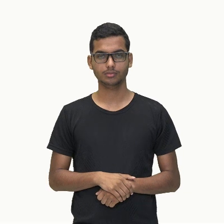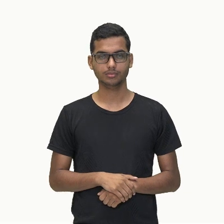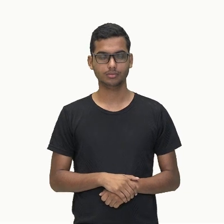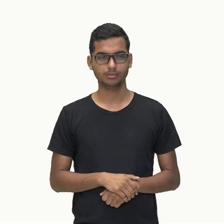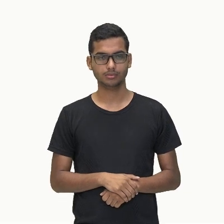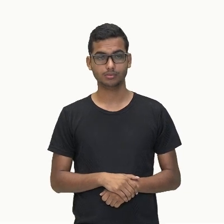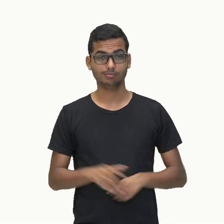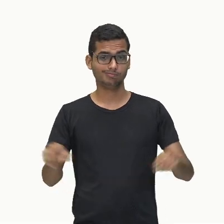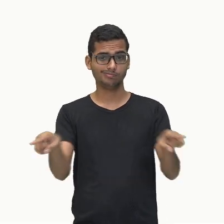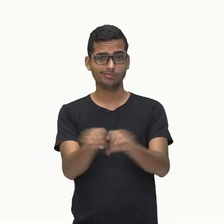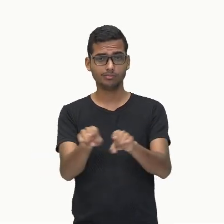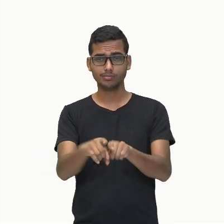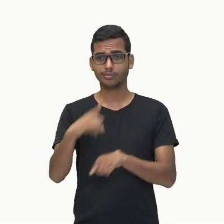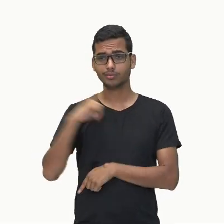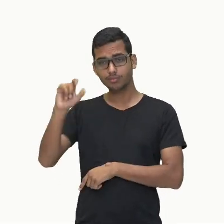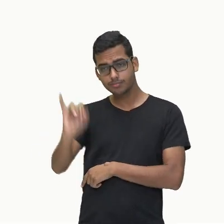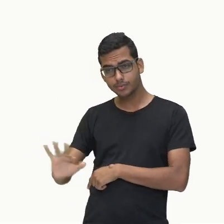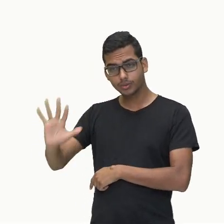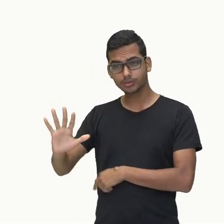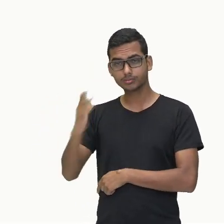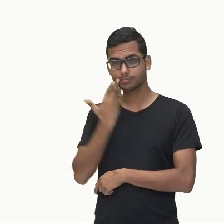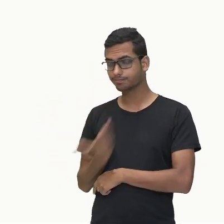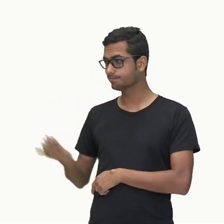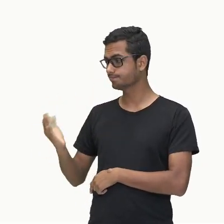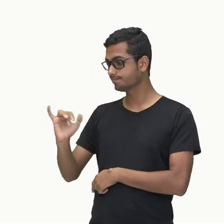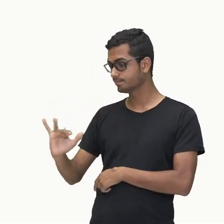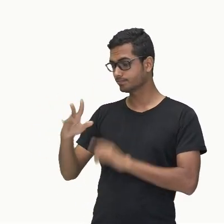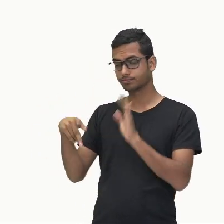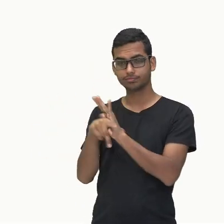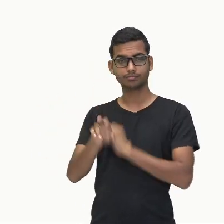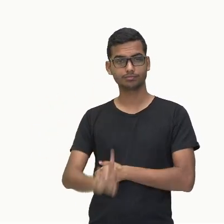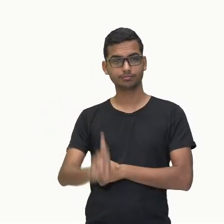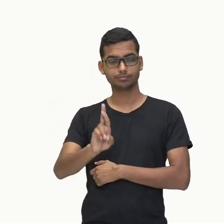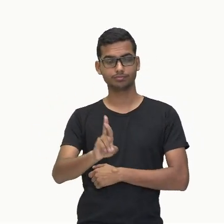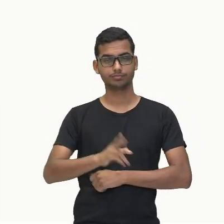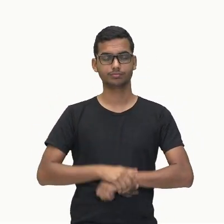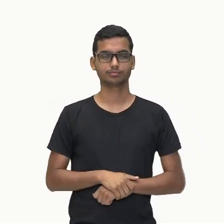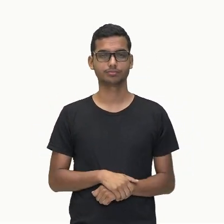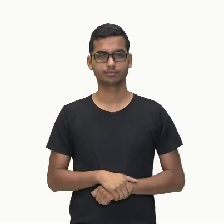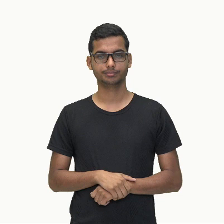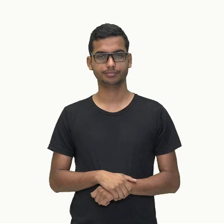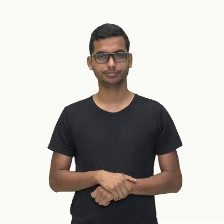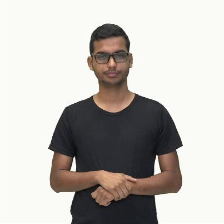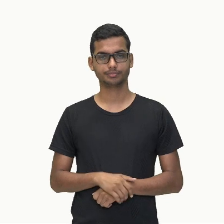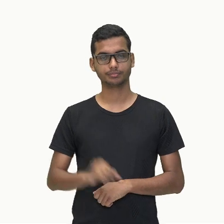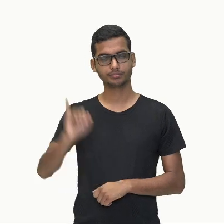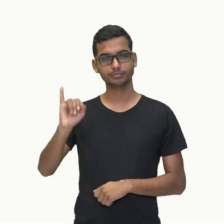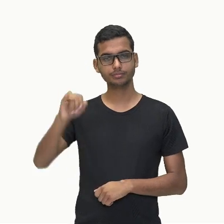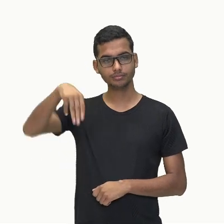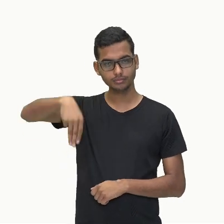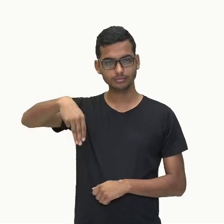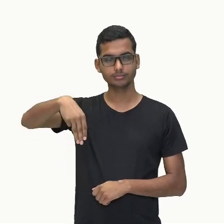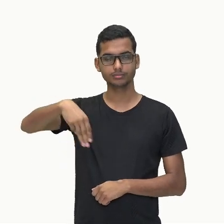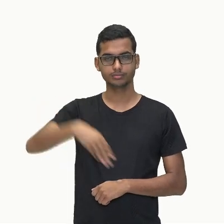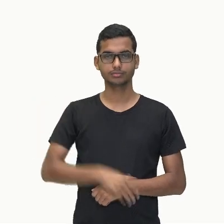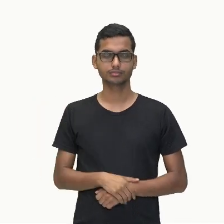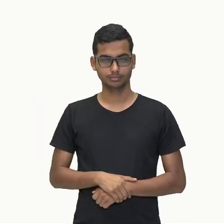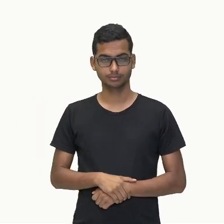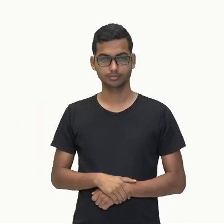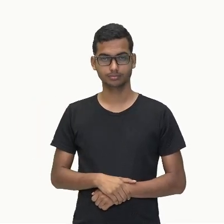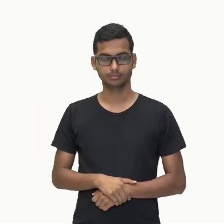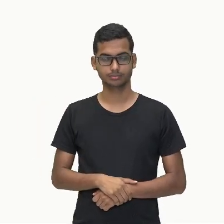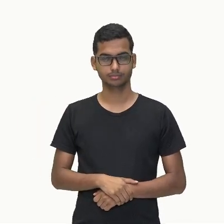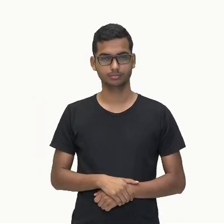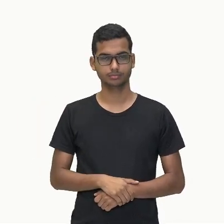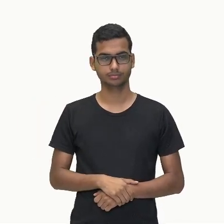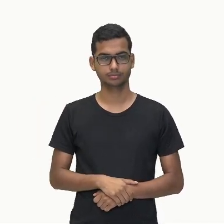Nós temos também a imagem. A imagem de R é o conjunto IM de todos os